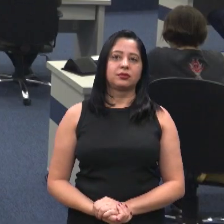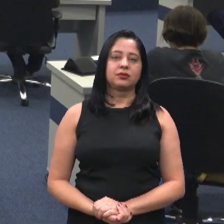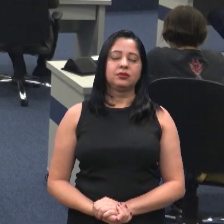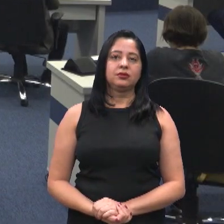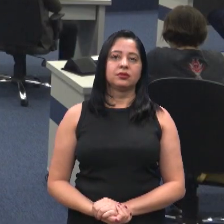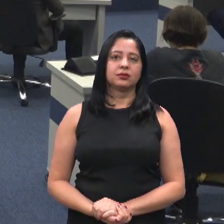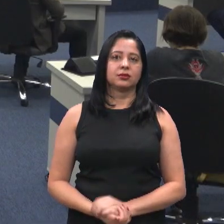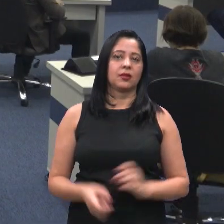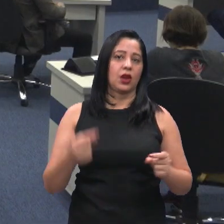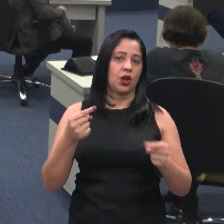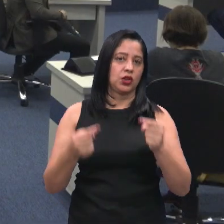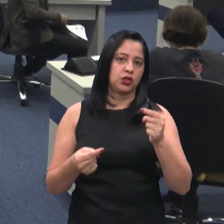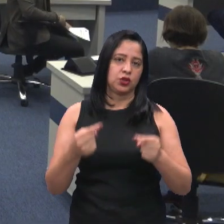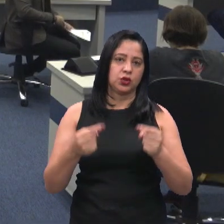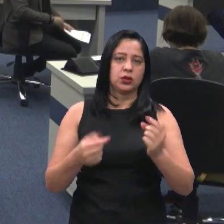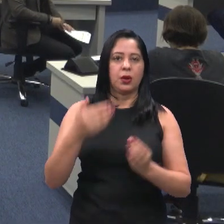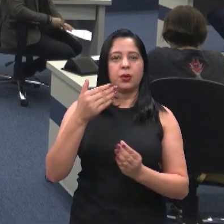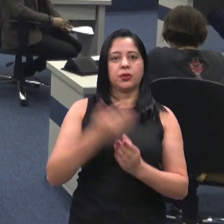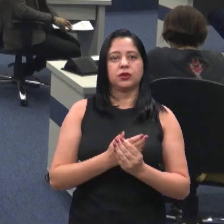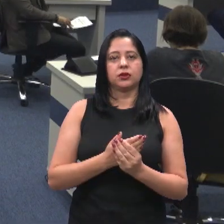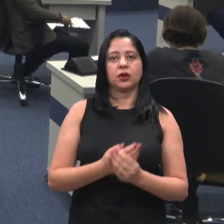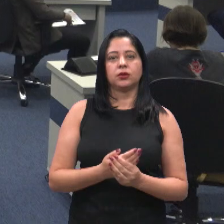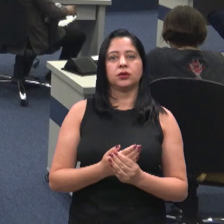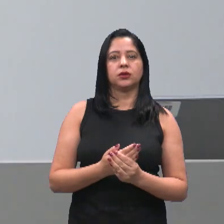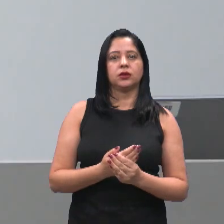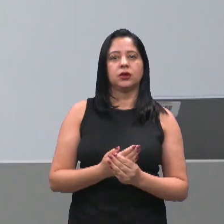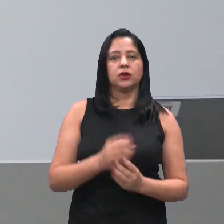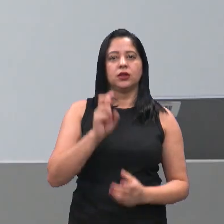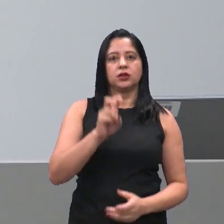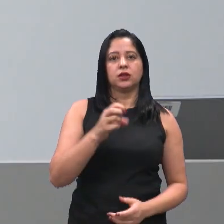Em discussão o processo de números